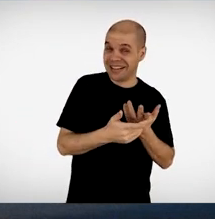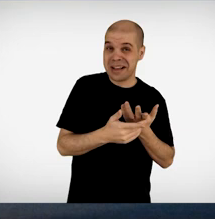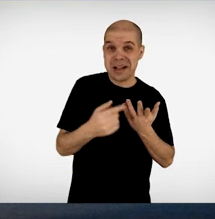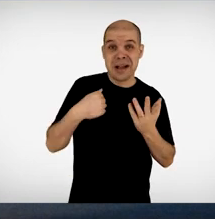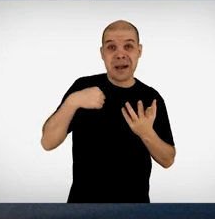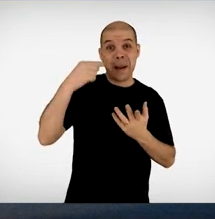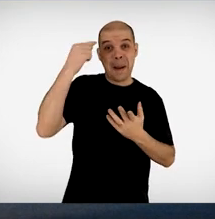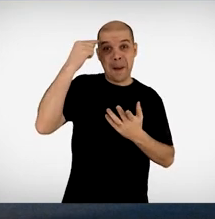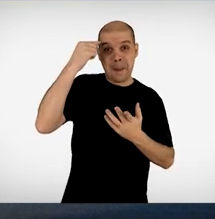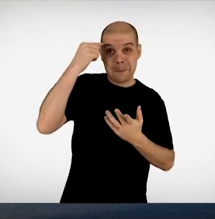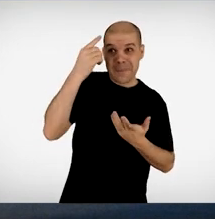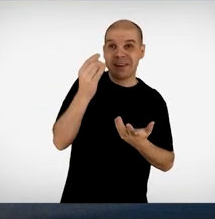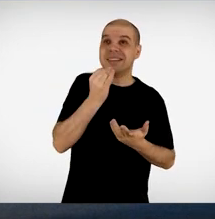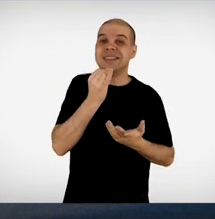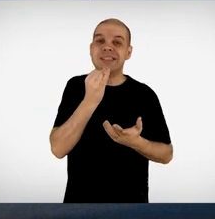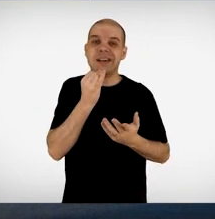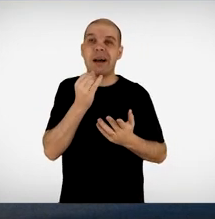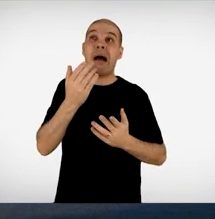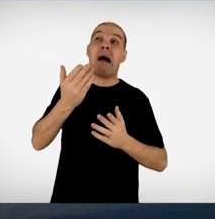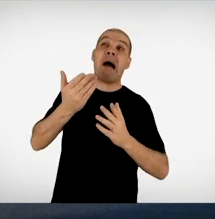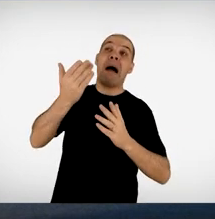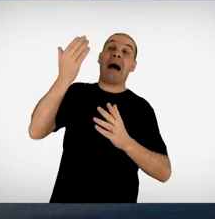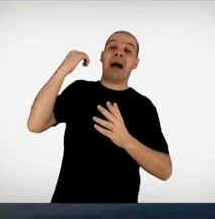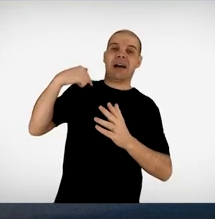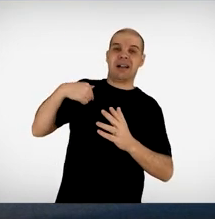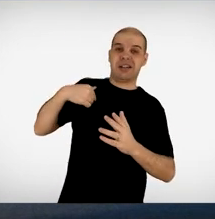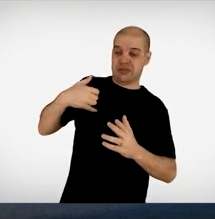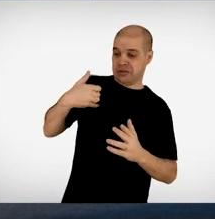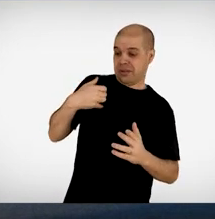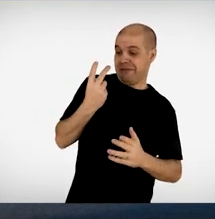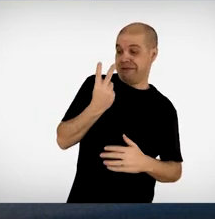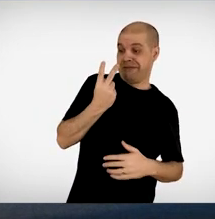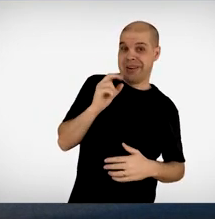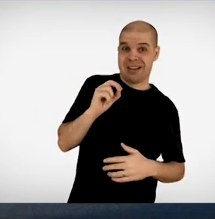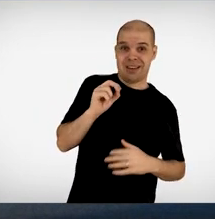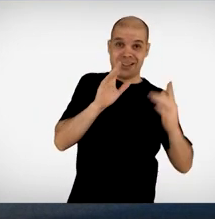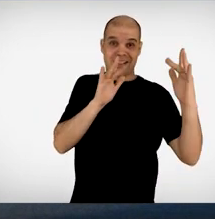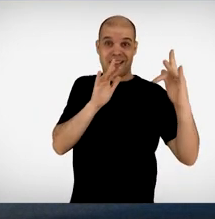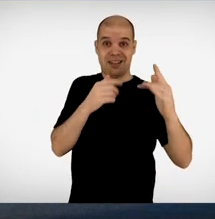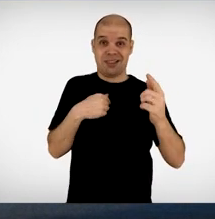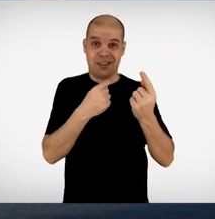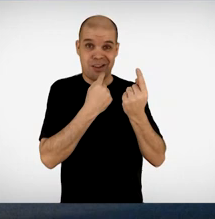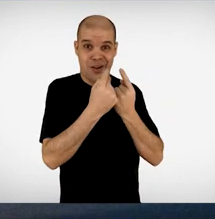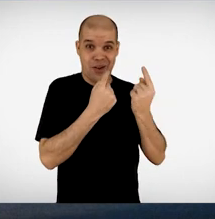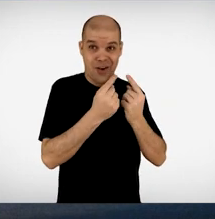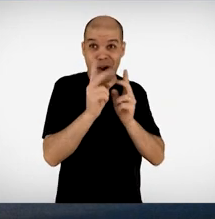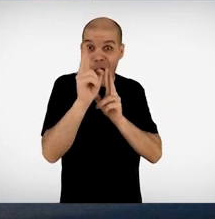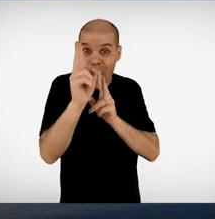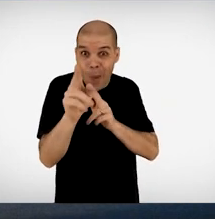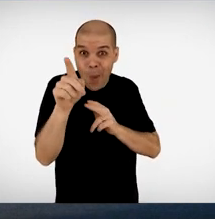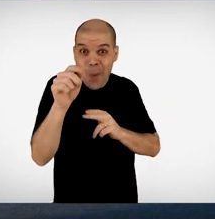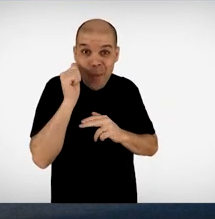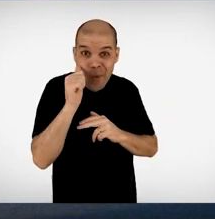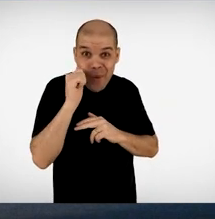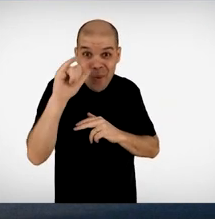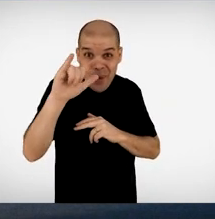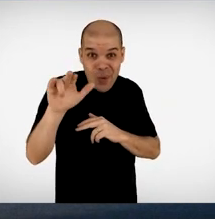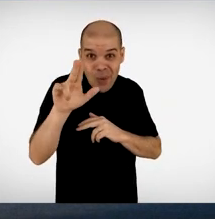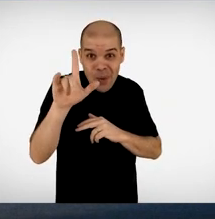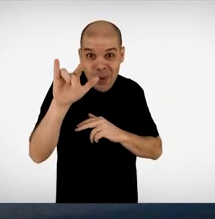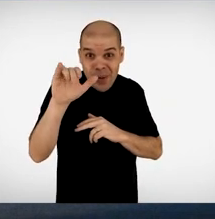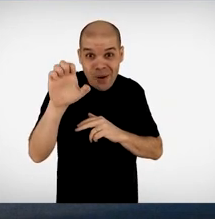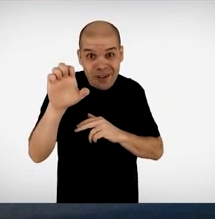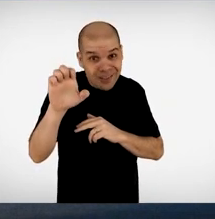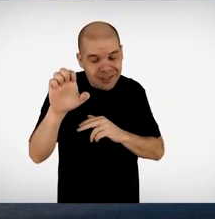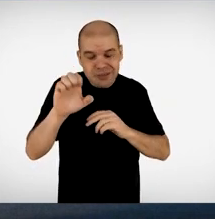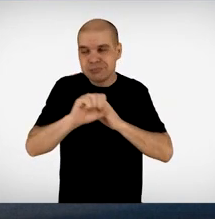Eu fiquei encenando assim, essa conversa que eu teria com qualquer namorado quando eu tinha 20 anos, como ela seria muito diferente disso.